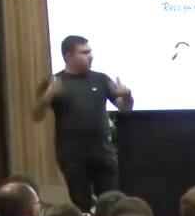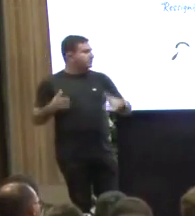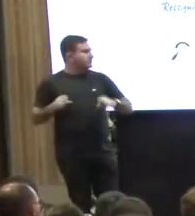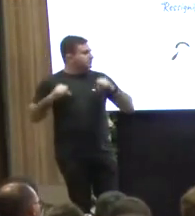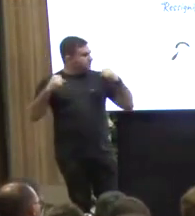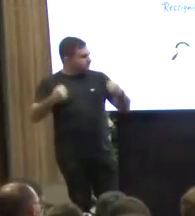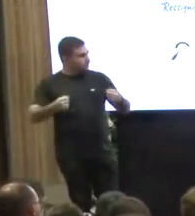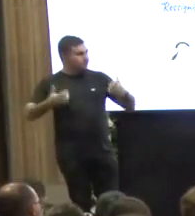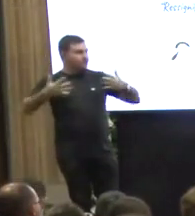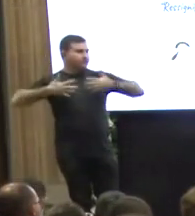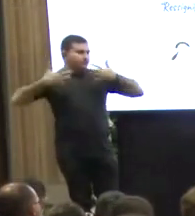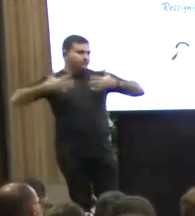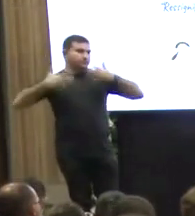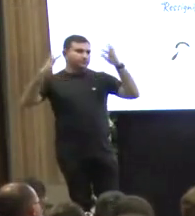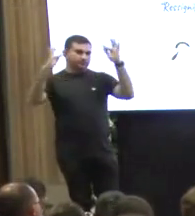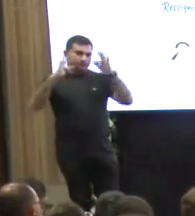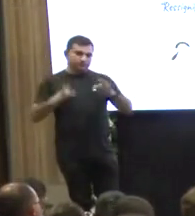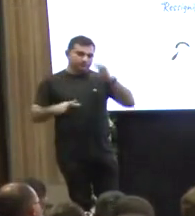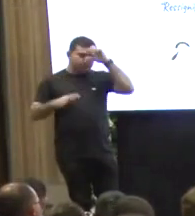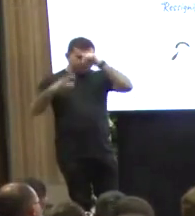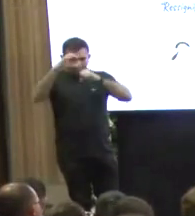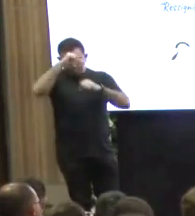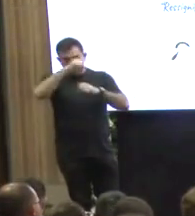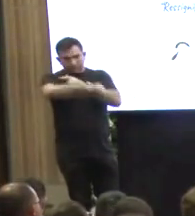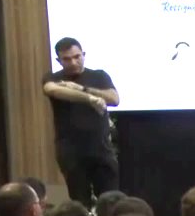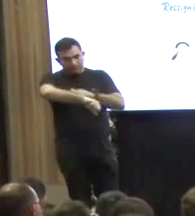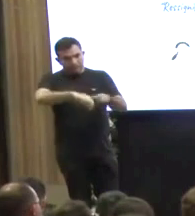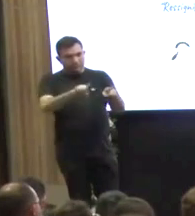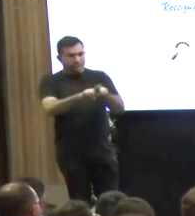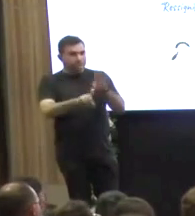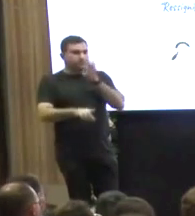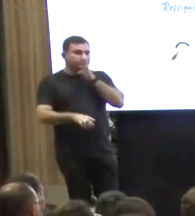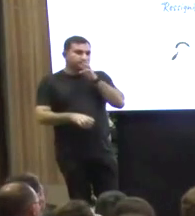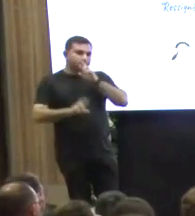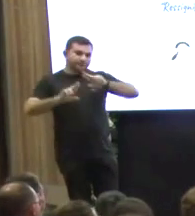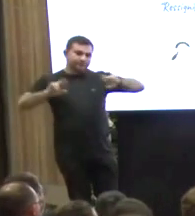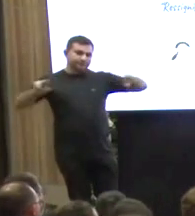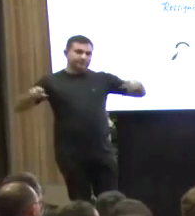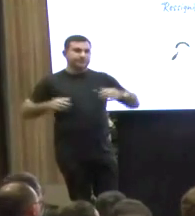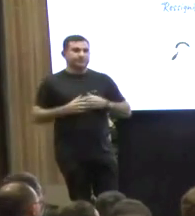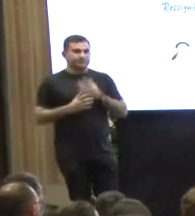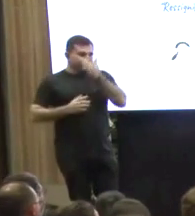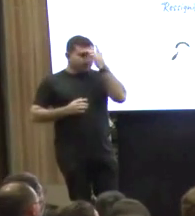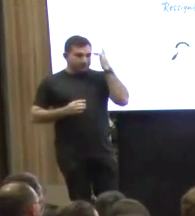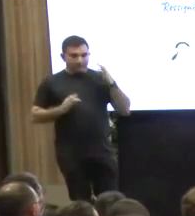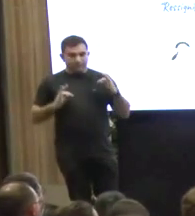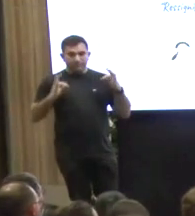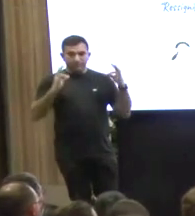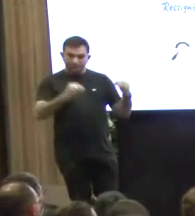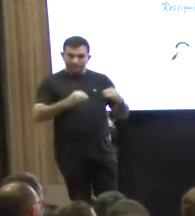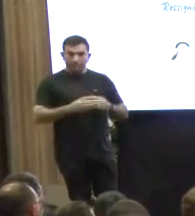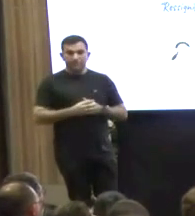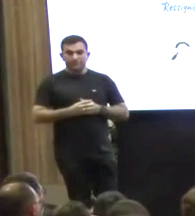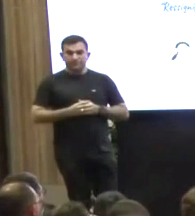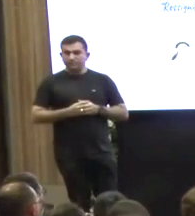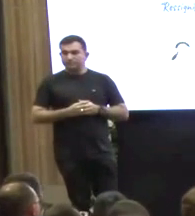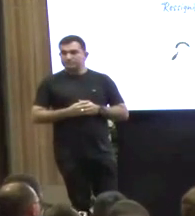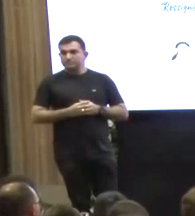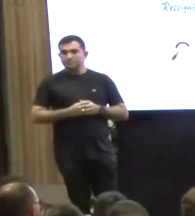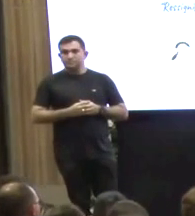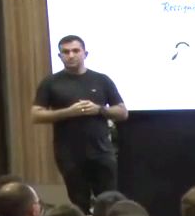Não, eles precisam vir, né? Eles e elas, enfim, a universidade, a escola, o que for. O espaço tem que ser um espaço em que as